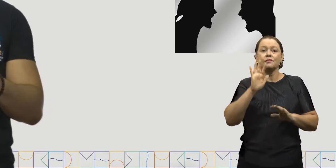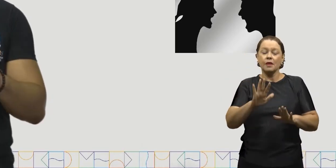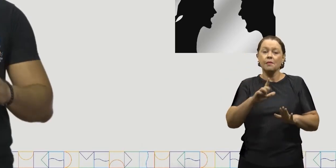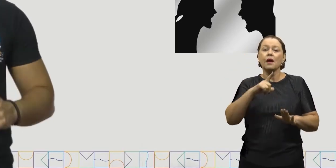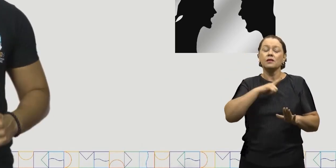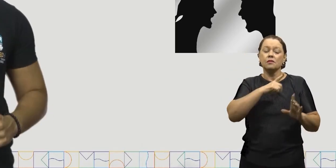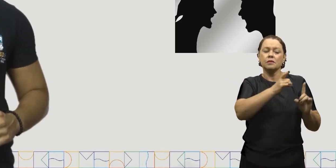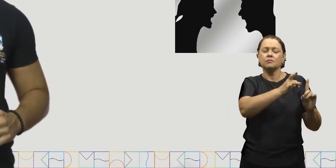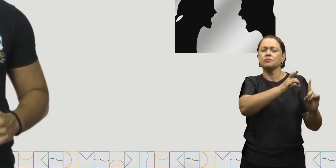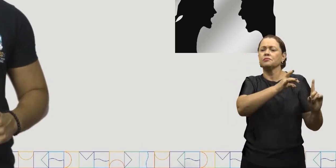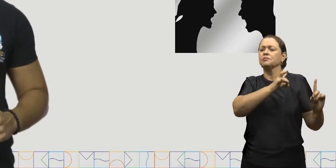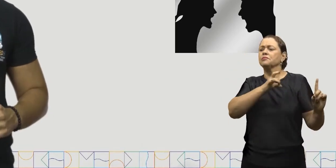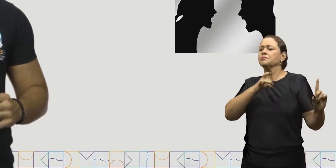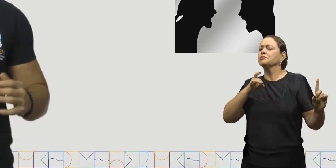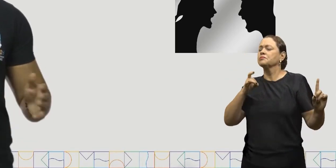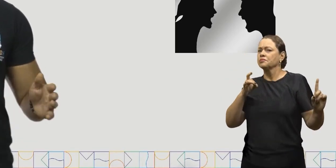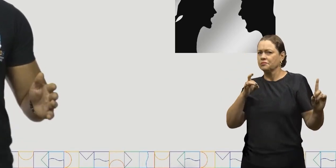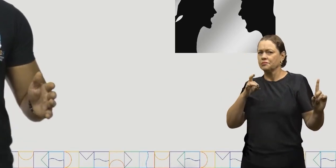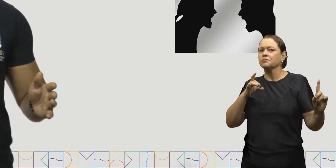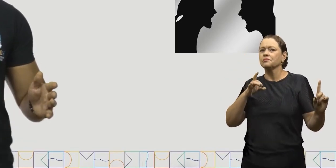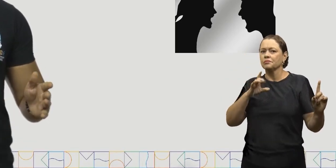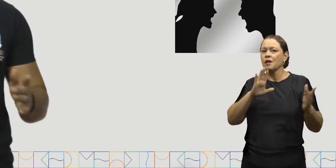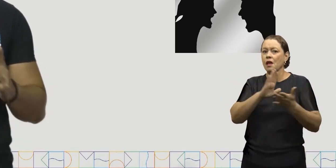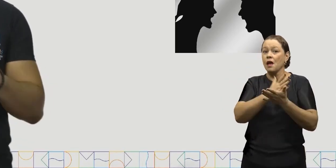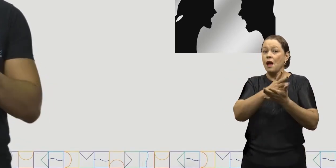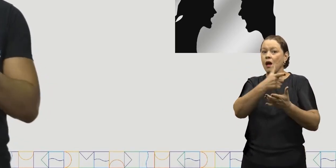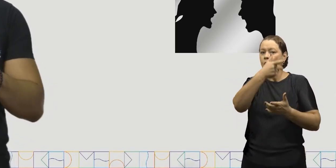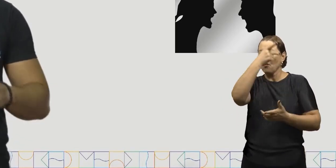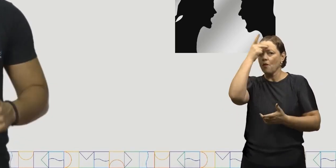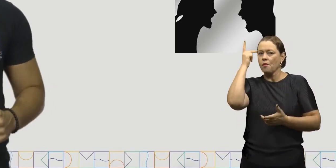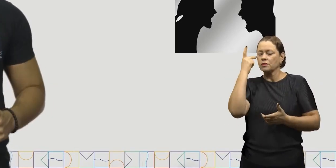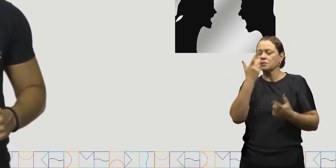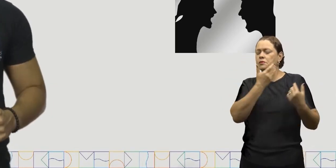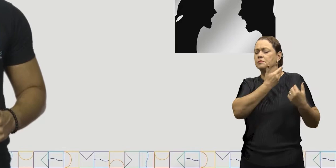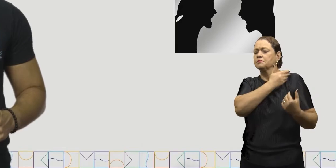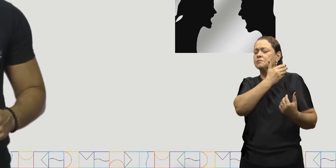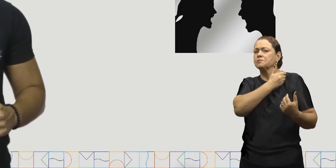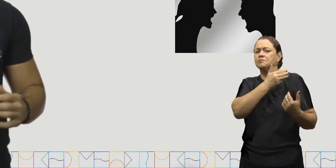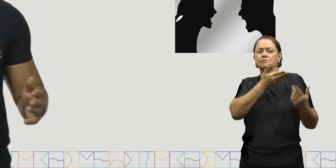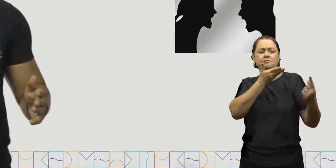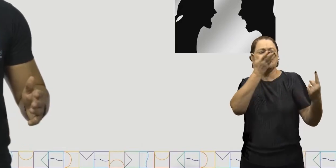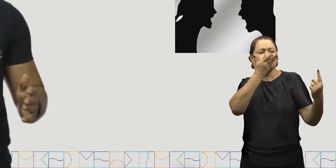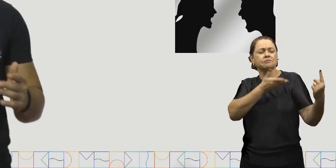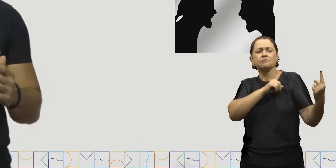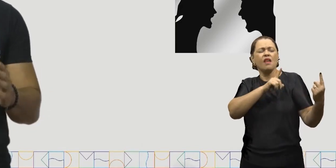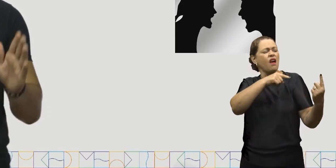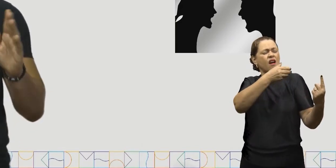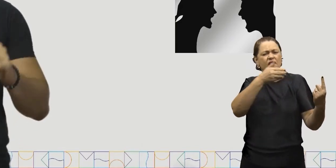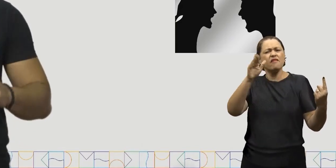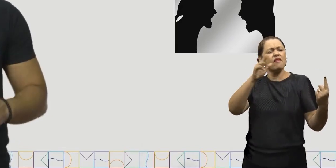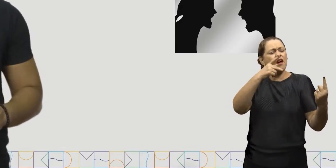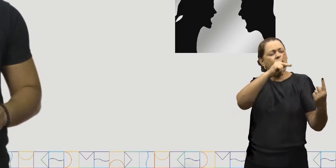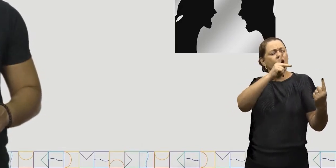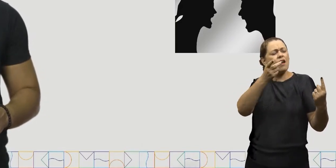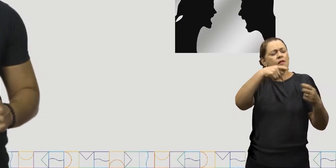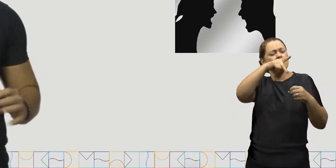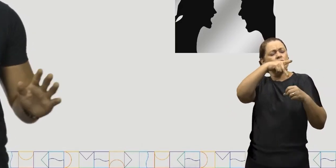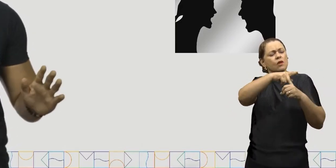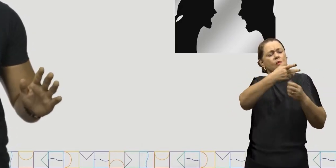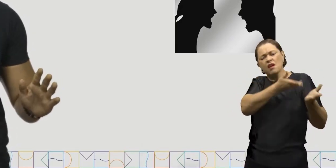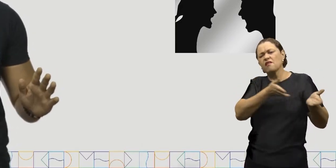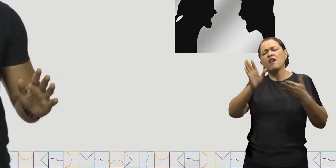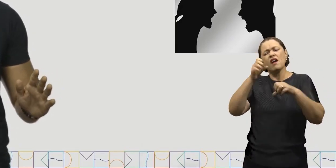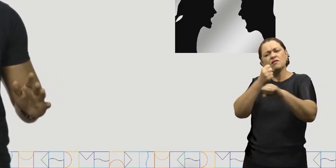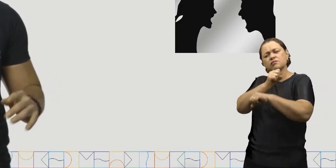a xenofobia também. Muitas pessoas têm preconceito com eles. Acham que eles devem voltar para o país deles e se